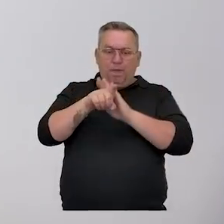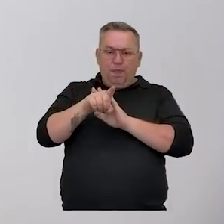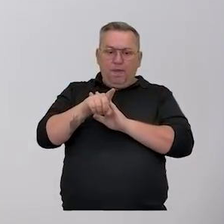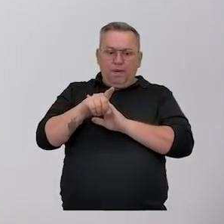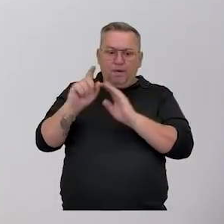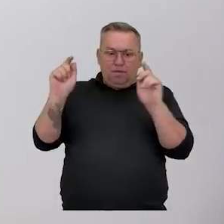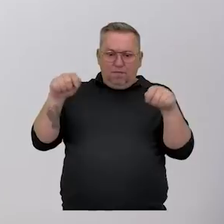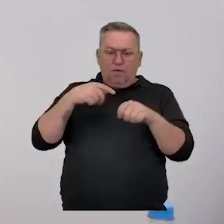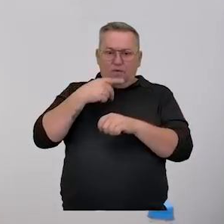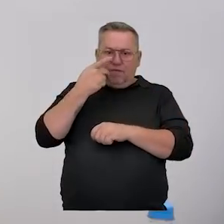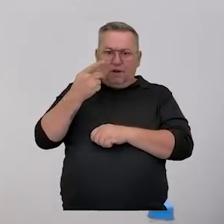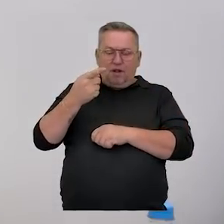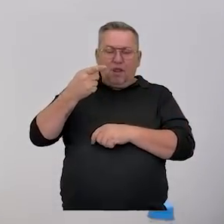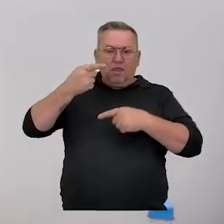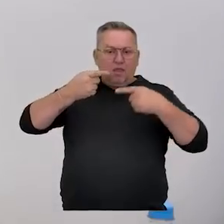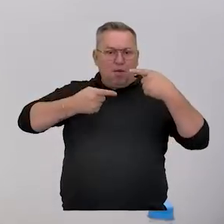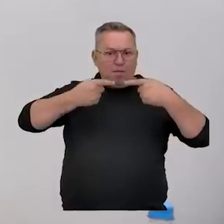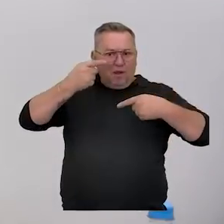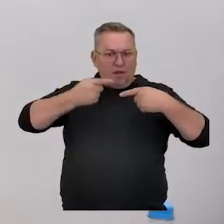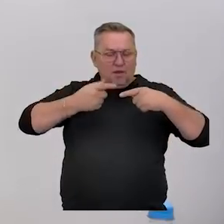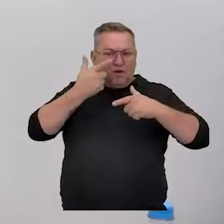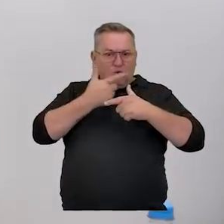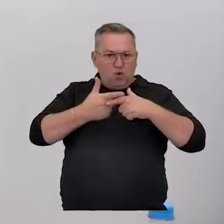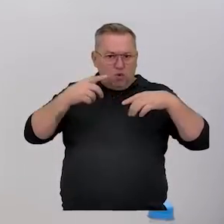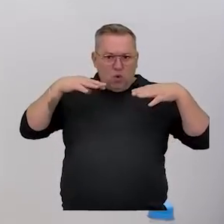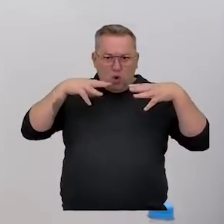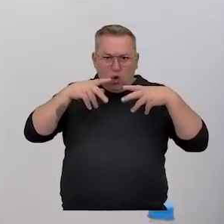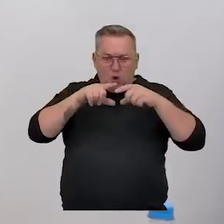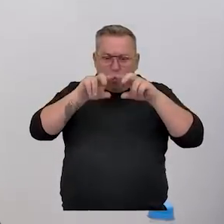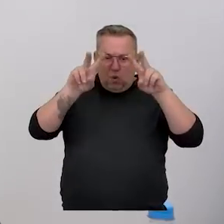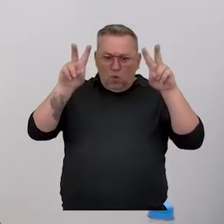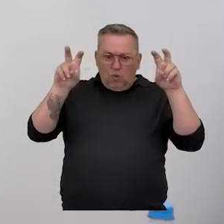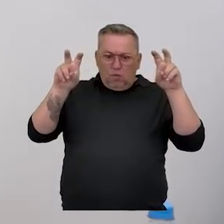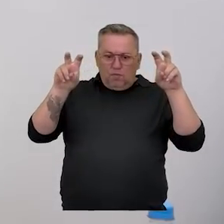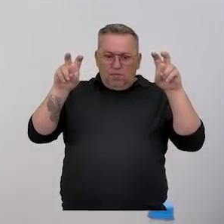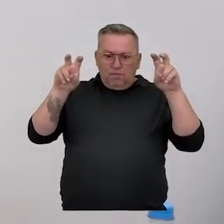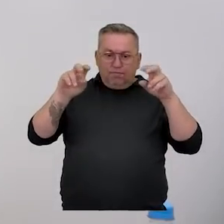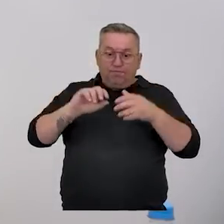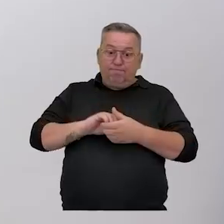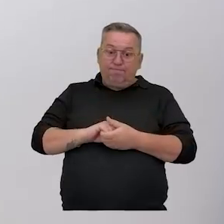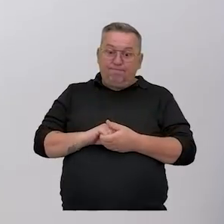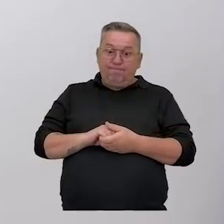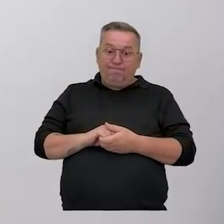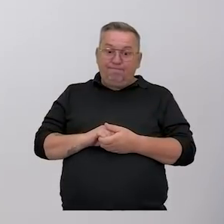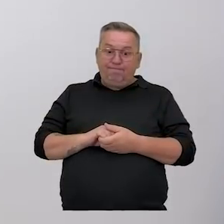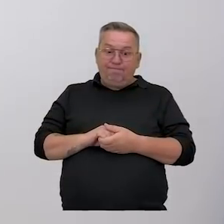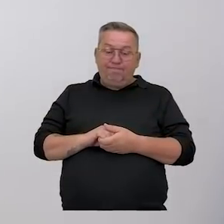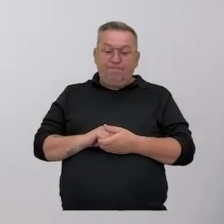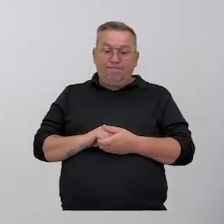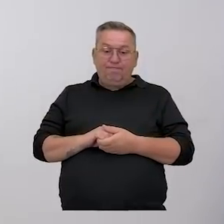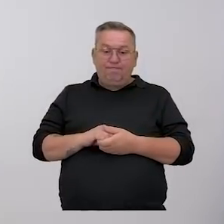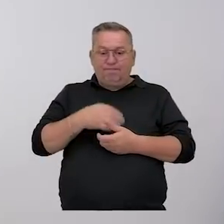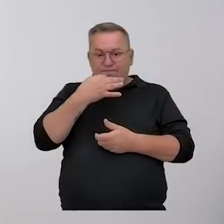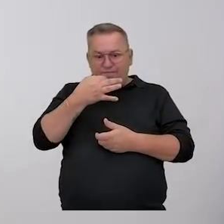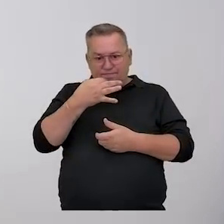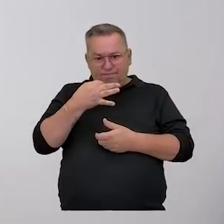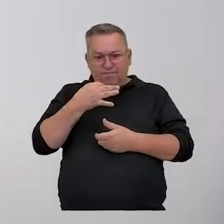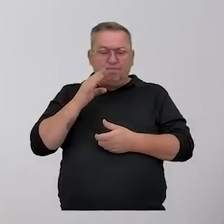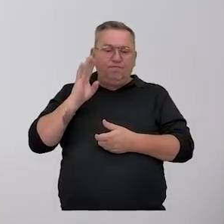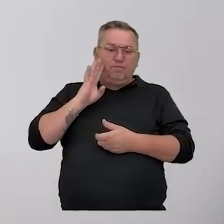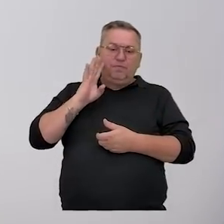etc. Este gênero é marcado pelo discurso persuasivo, ou seja, procura convencer o público-alvo,